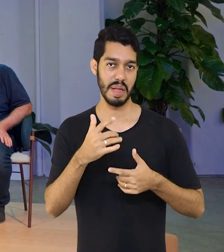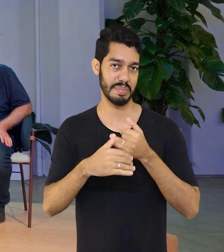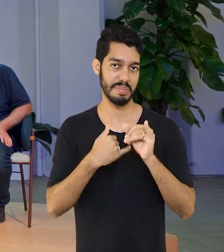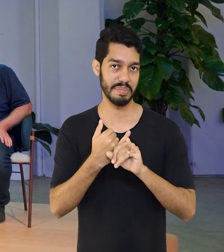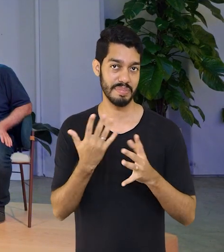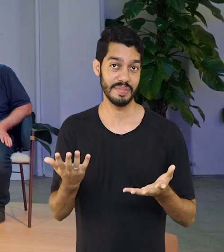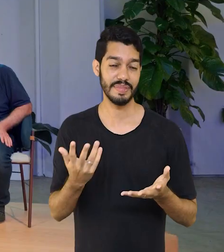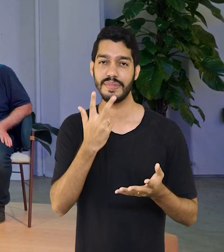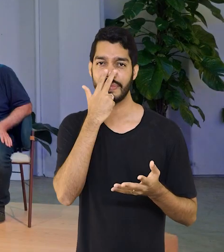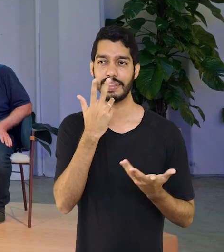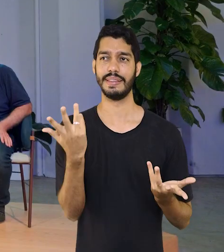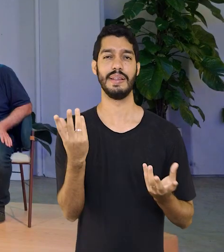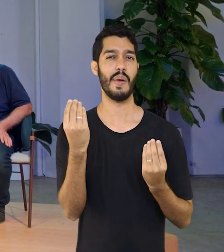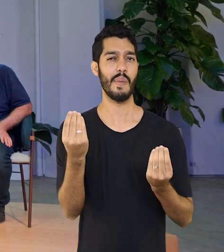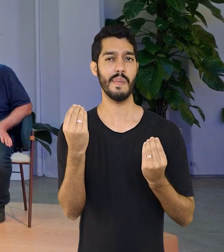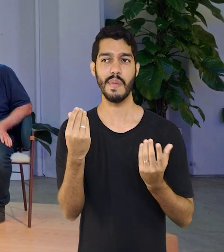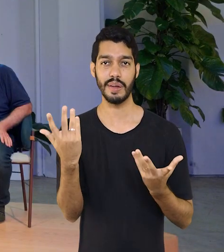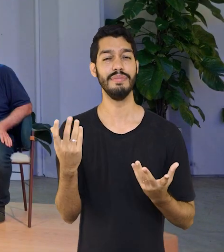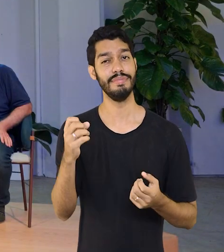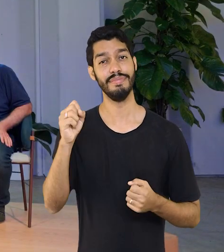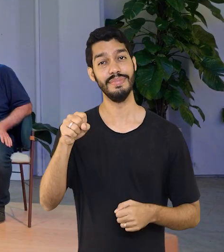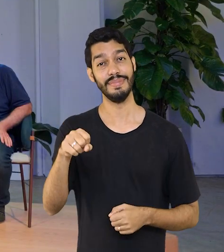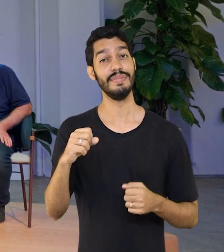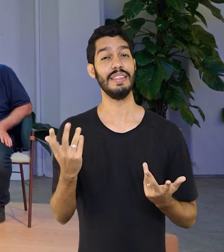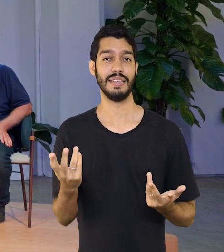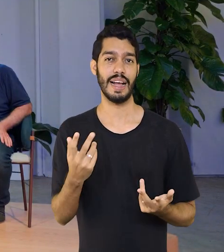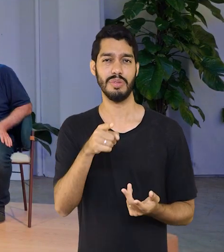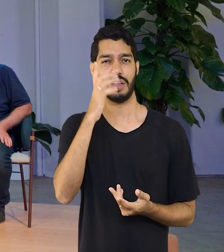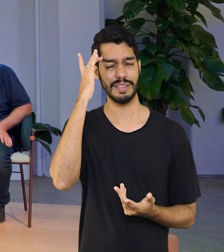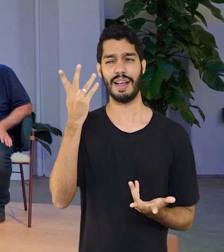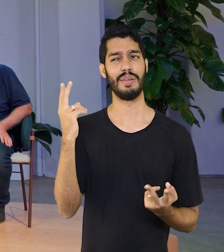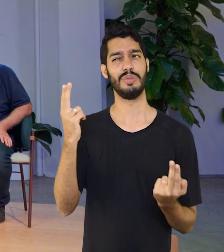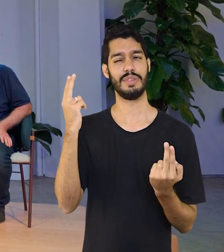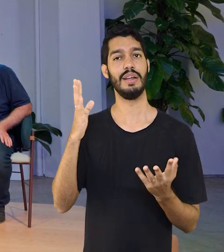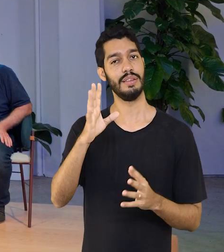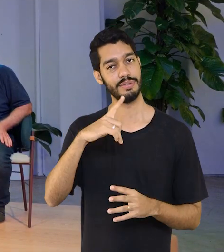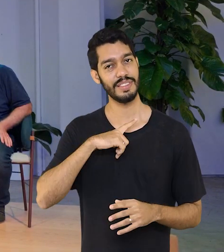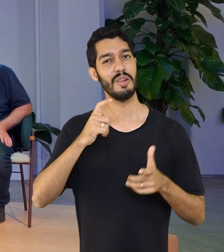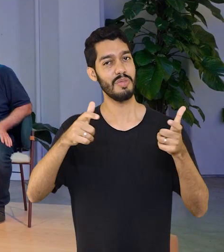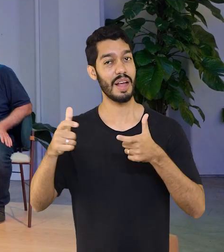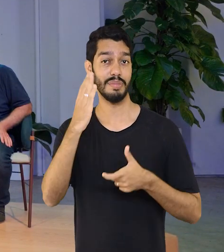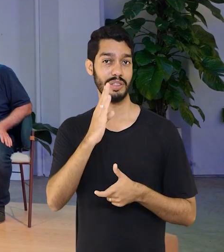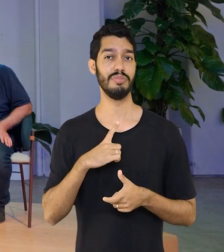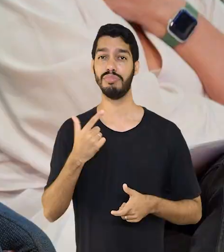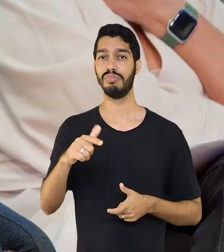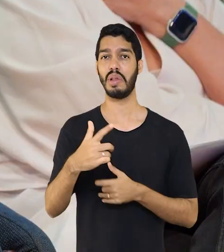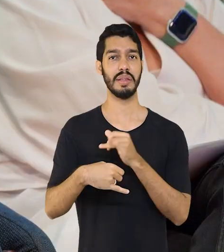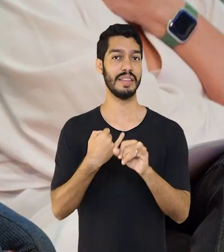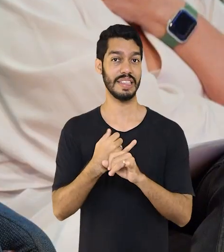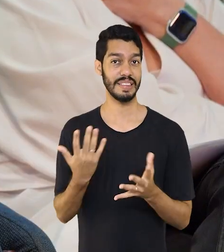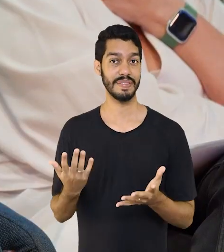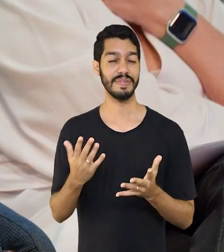fato, não tem internet. Parece até meio absurdo falar isso, né? Mas, gente, existe lugares no Brasil que não tem internet.